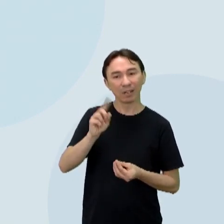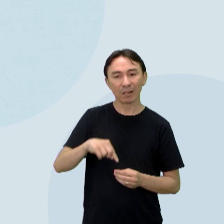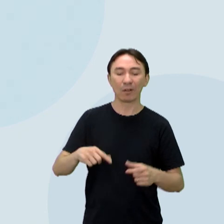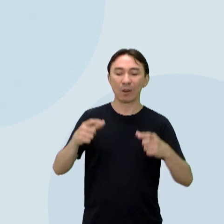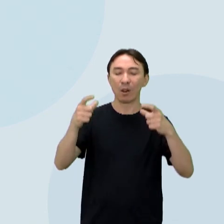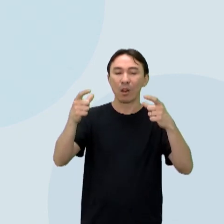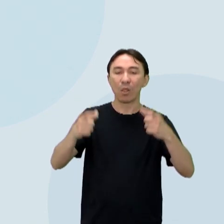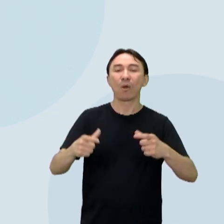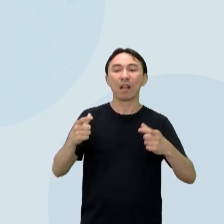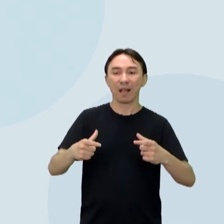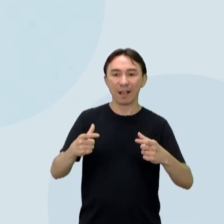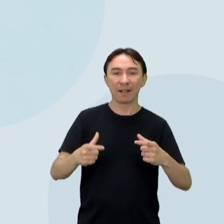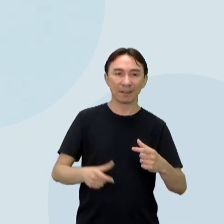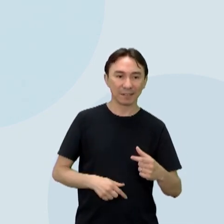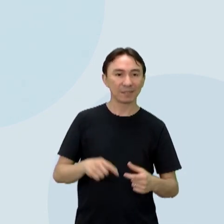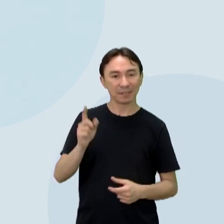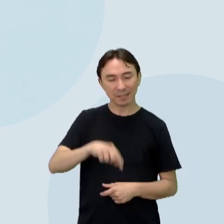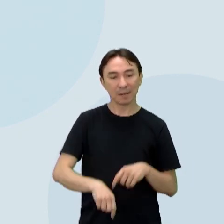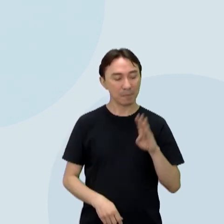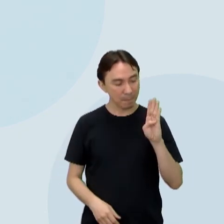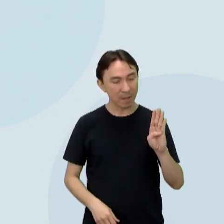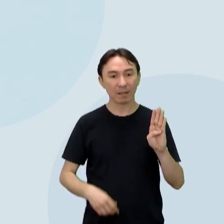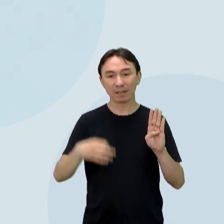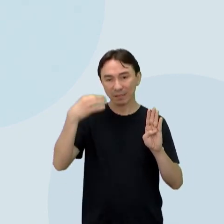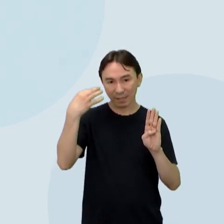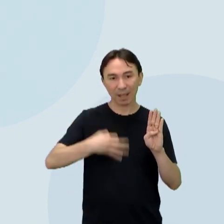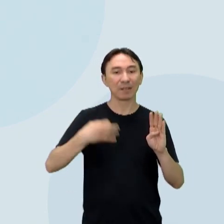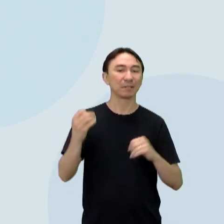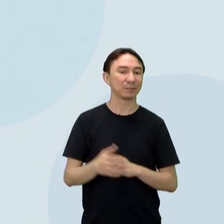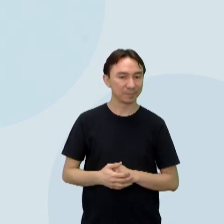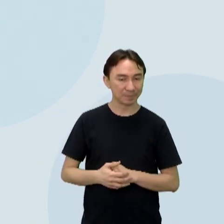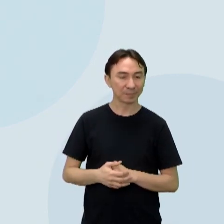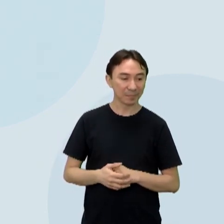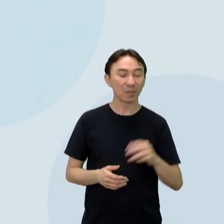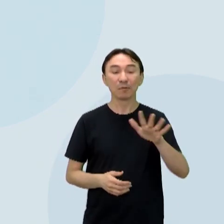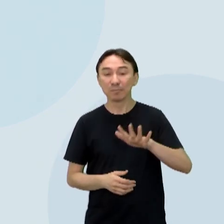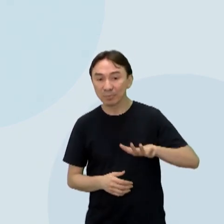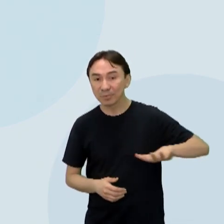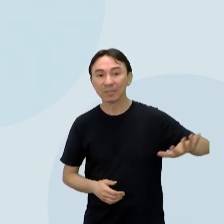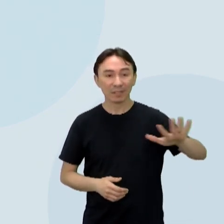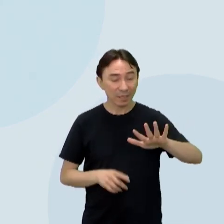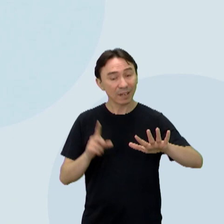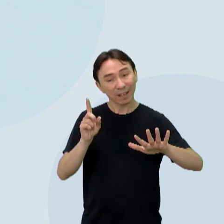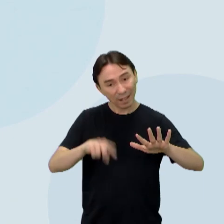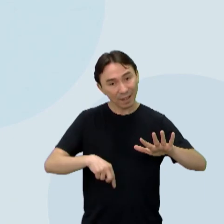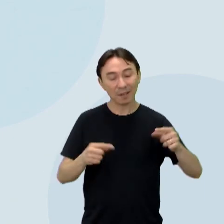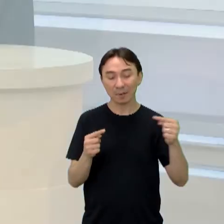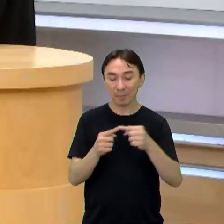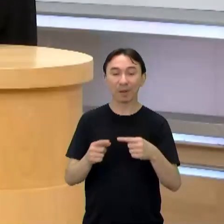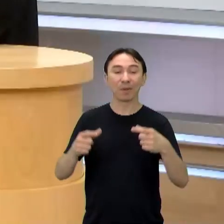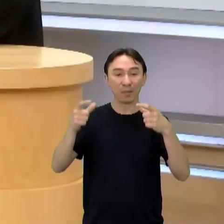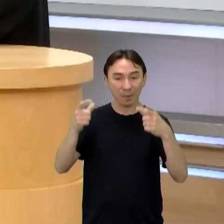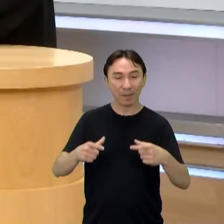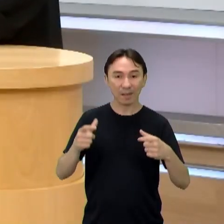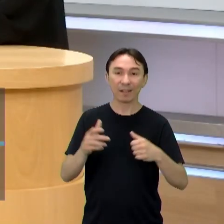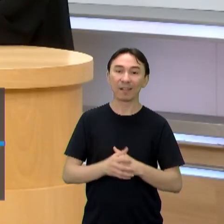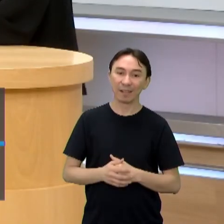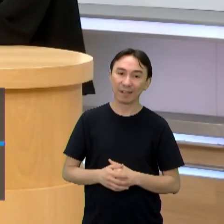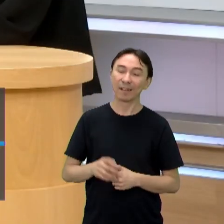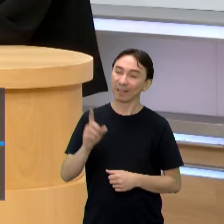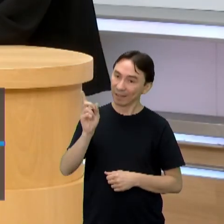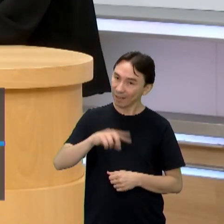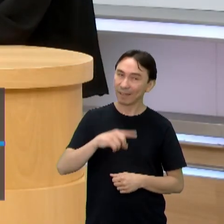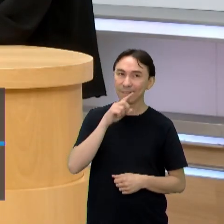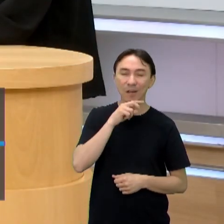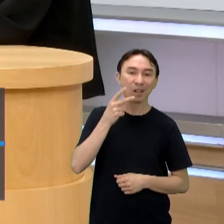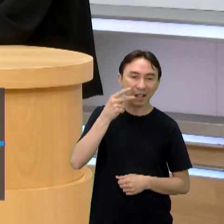A alternativa B, então, é a correta. A expressão em toda parte exprime circunstância de lugar, por isso a referência foi feita por